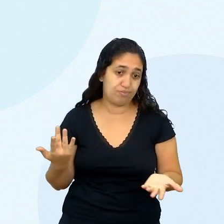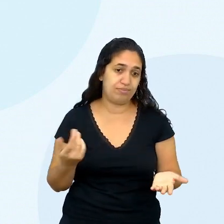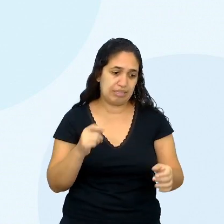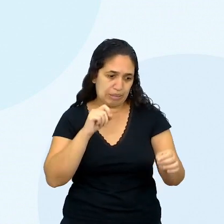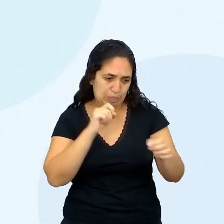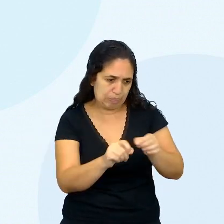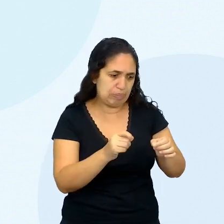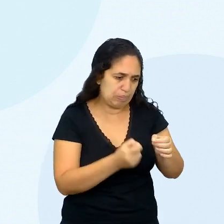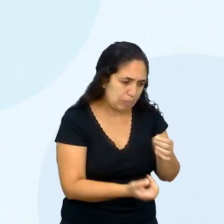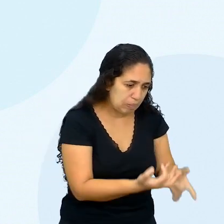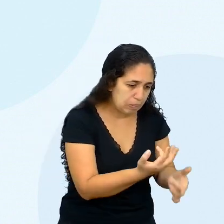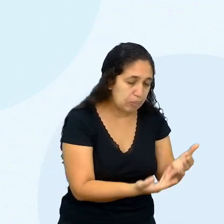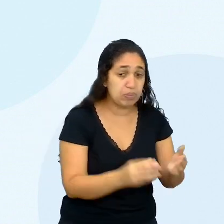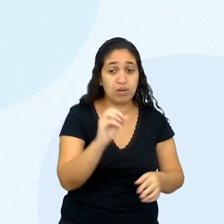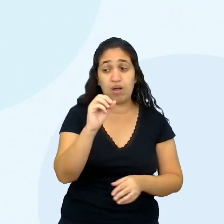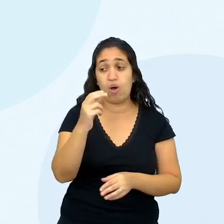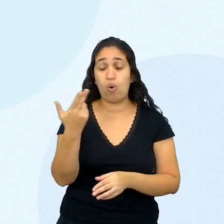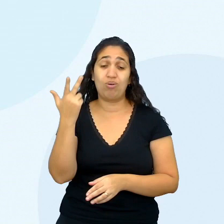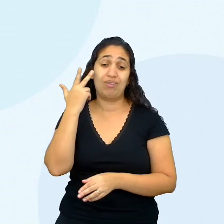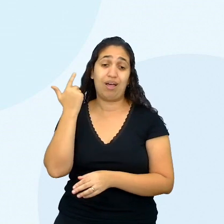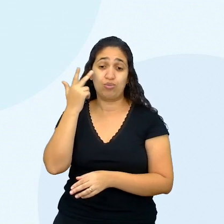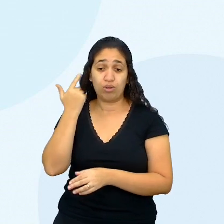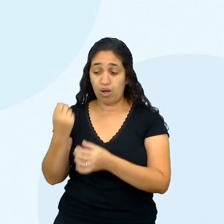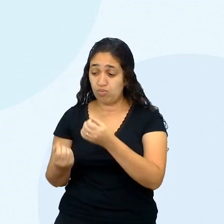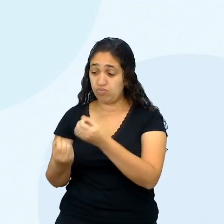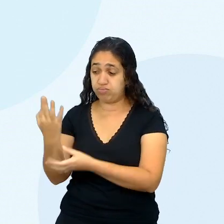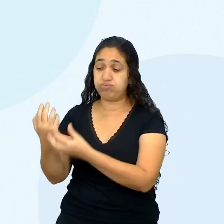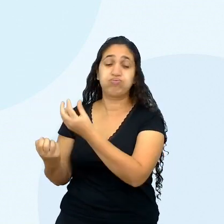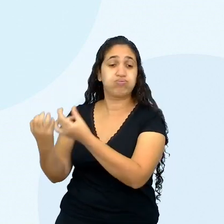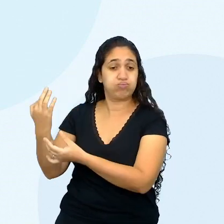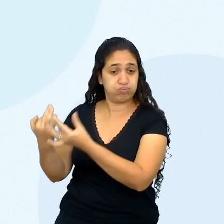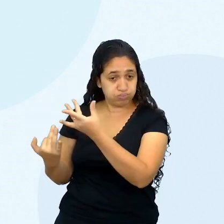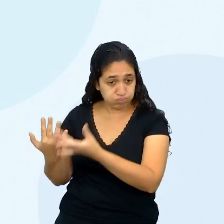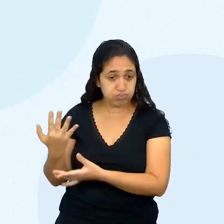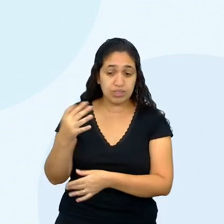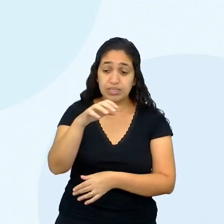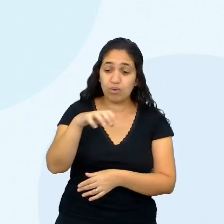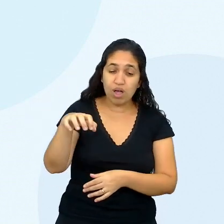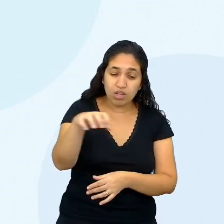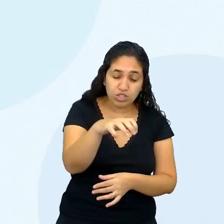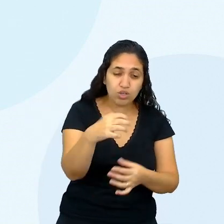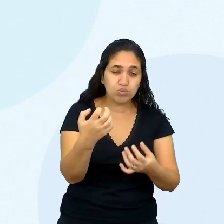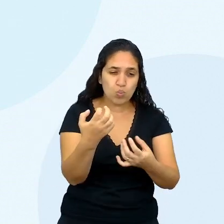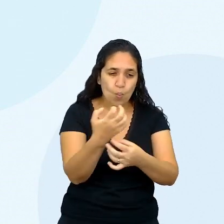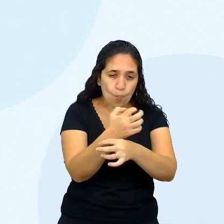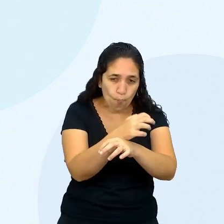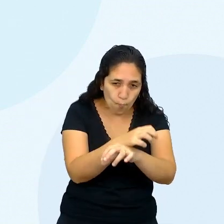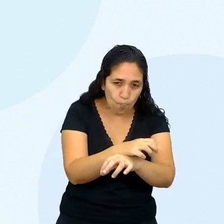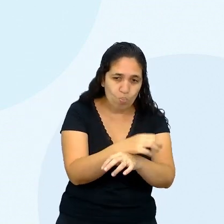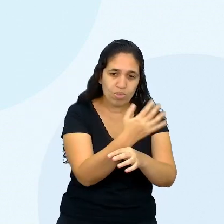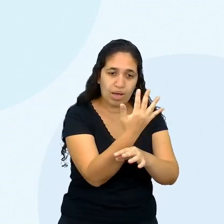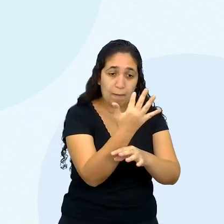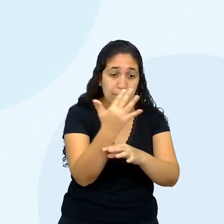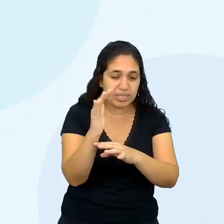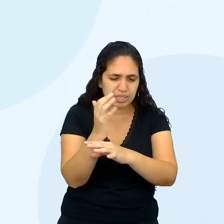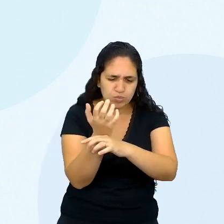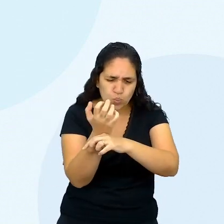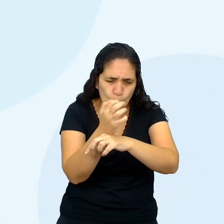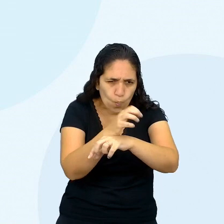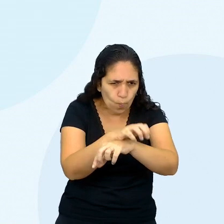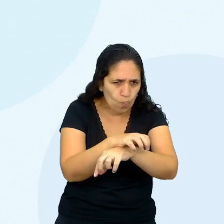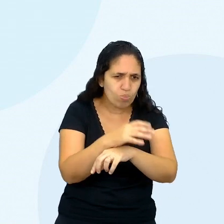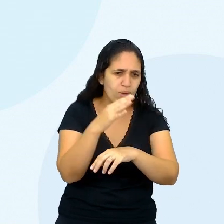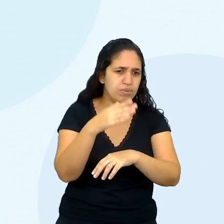quanto incêndios naturais que acontecem também, né. Então, as regiões mais secas, com plantas mais secas, principalmente